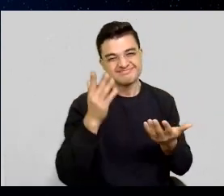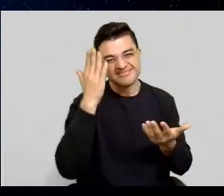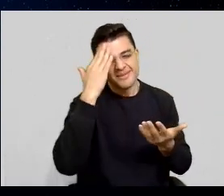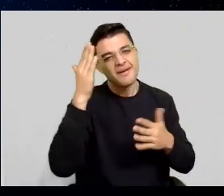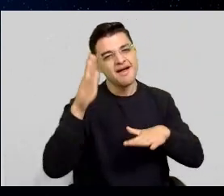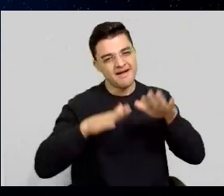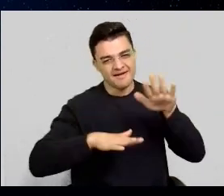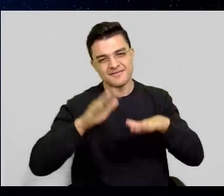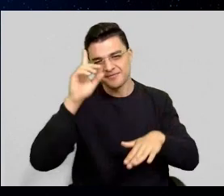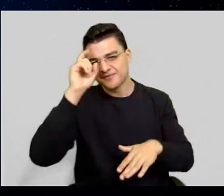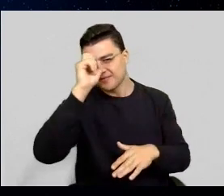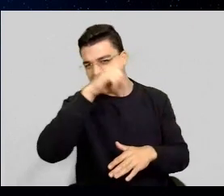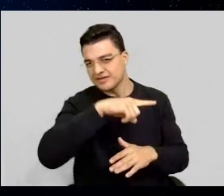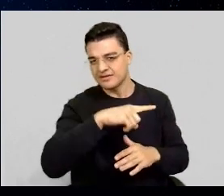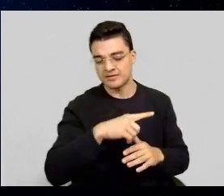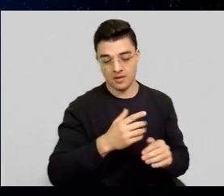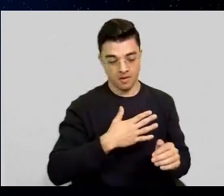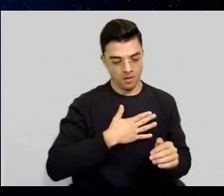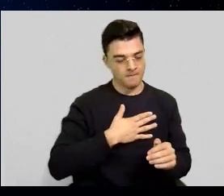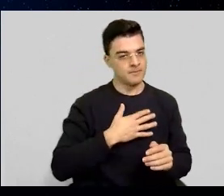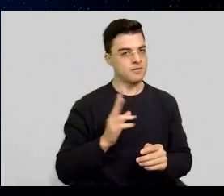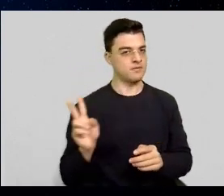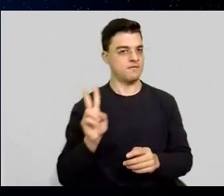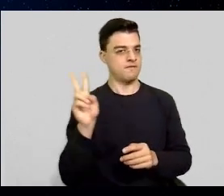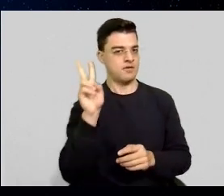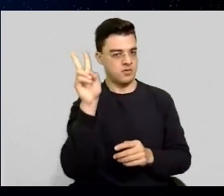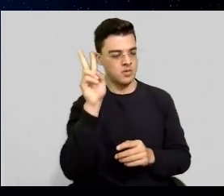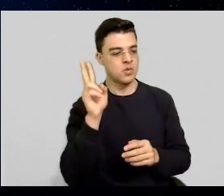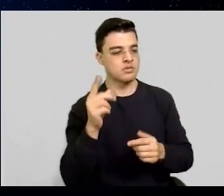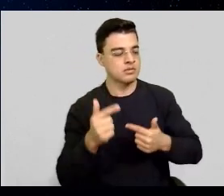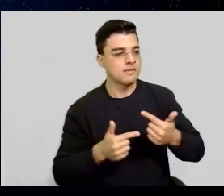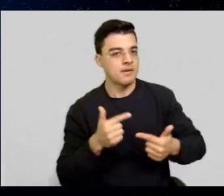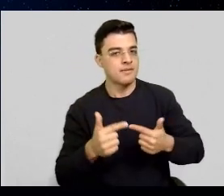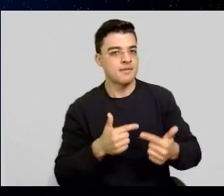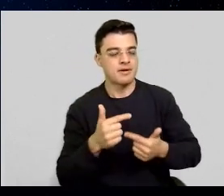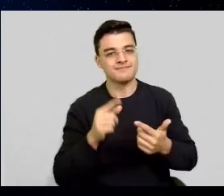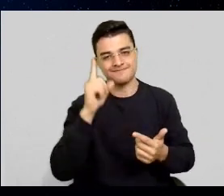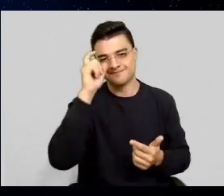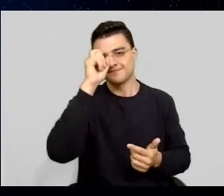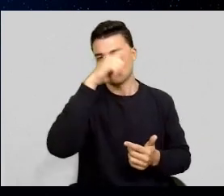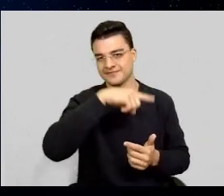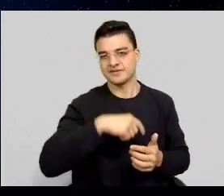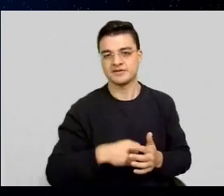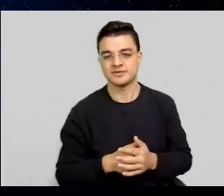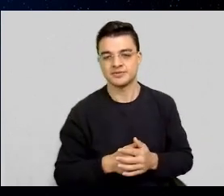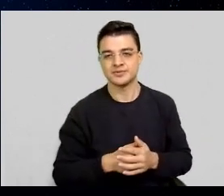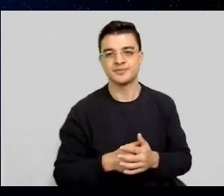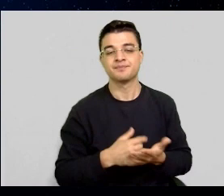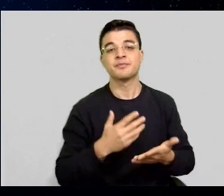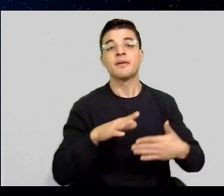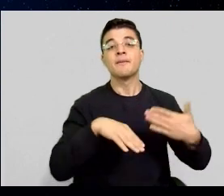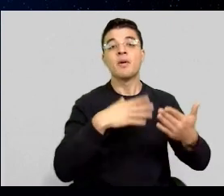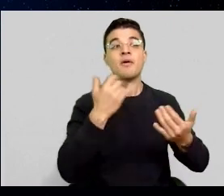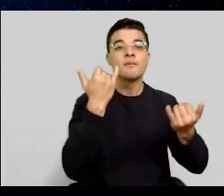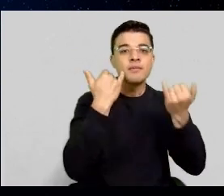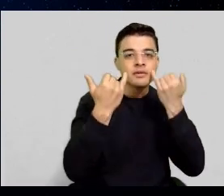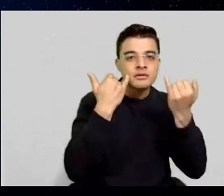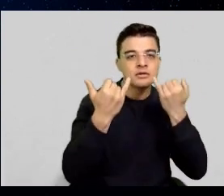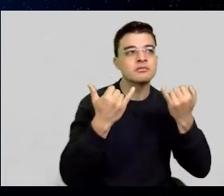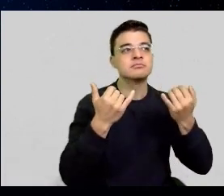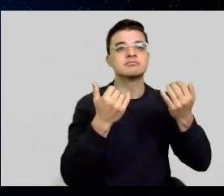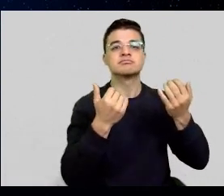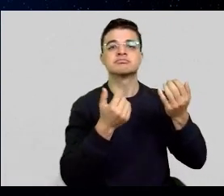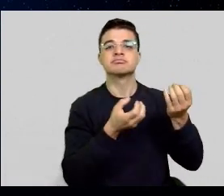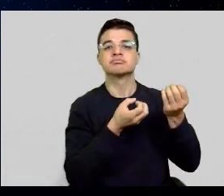conseguirmos colocar o nosso valor em relação a toda a jornada e demonstrarmos em dados. O Diogo estava falando agora há pouco sobre